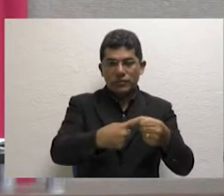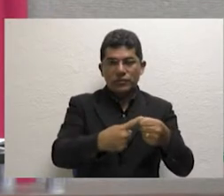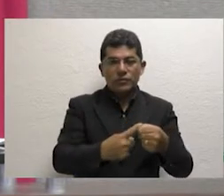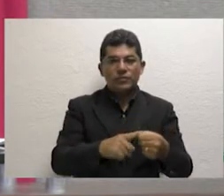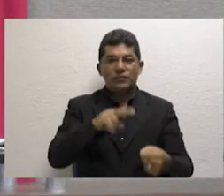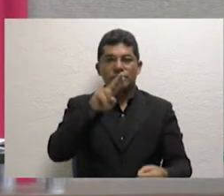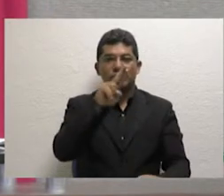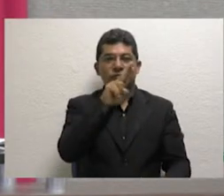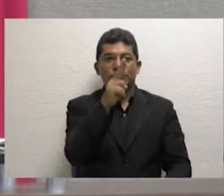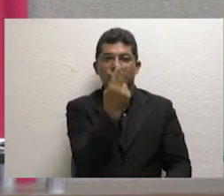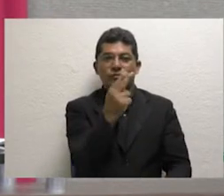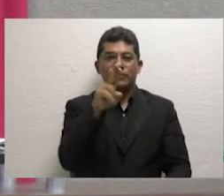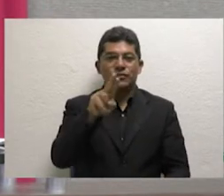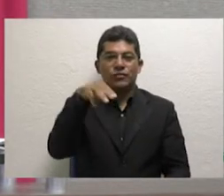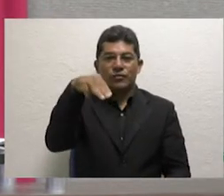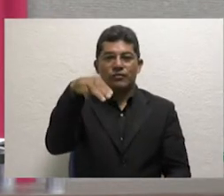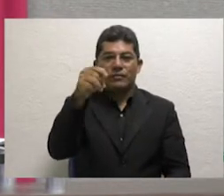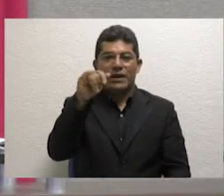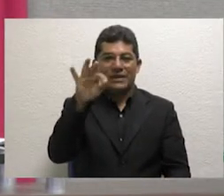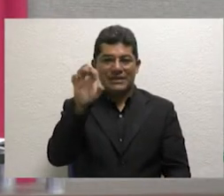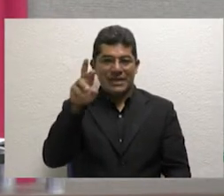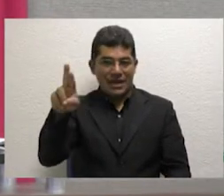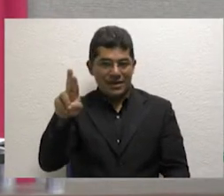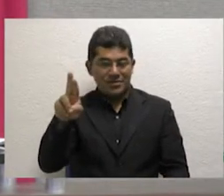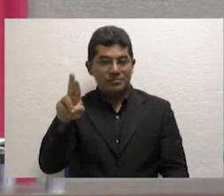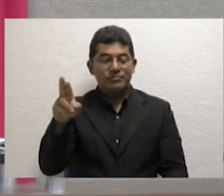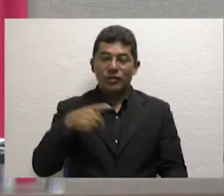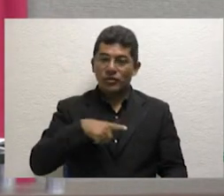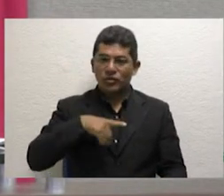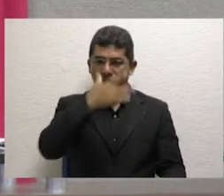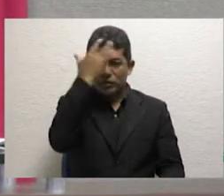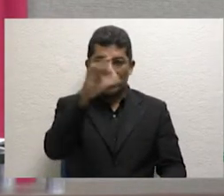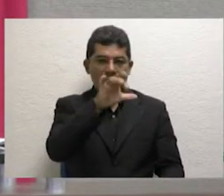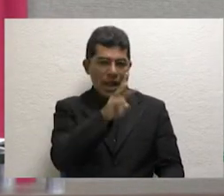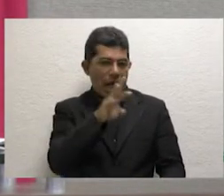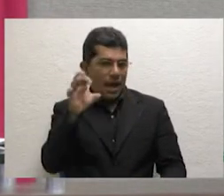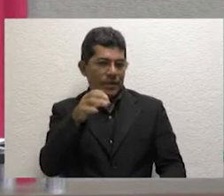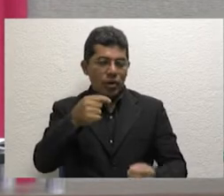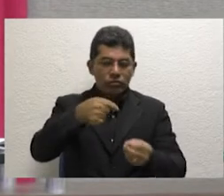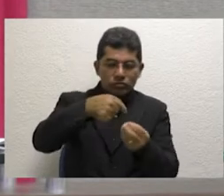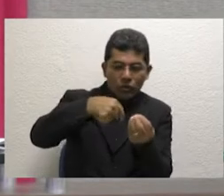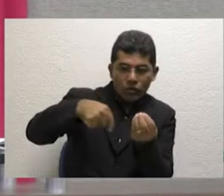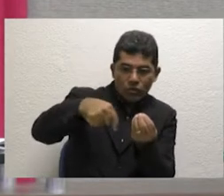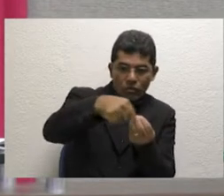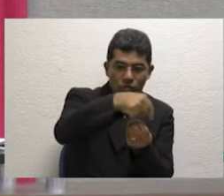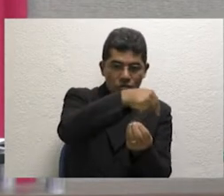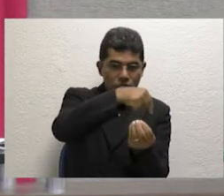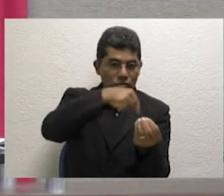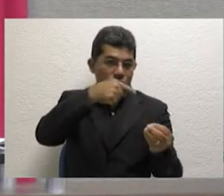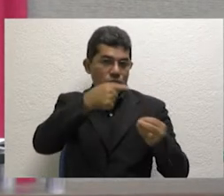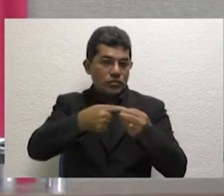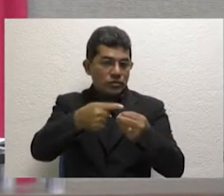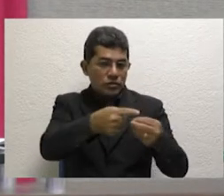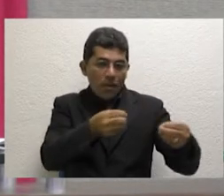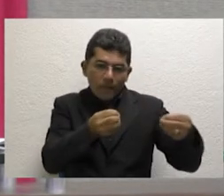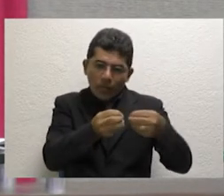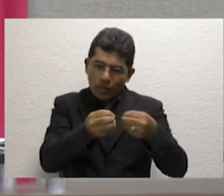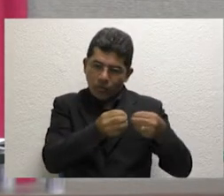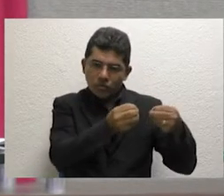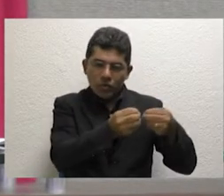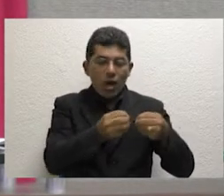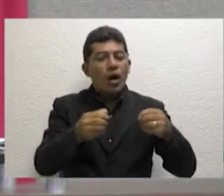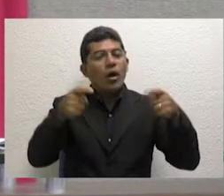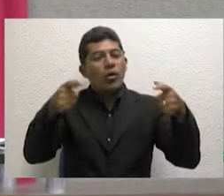aquela região ali que compõe, Lábrea e outros municípios. Aonde vai ali a